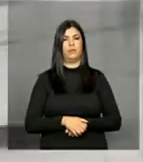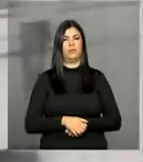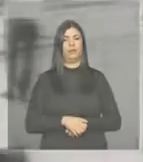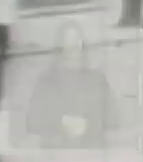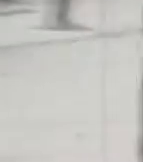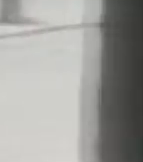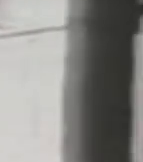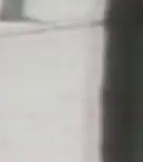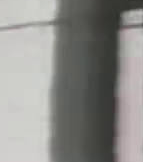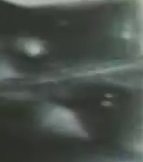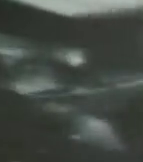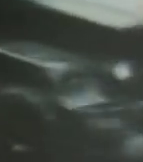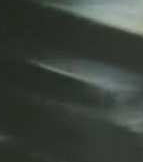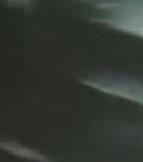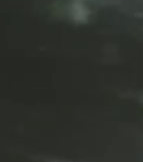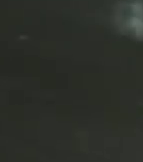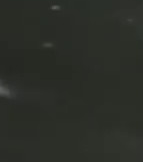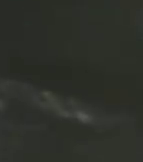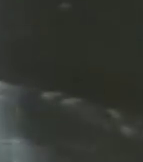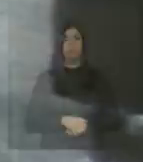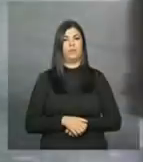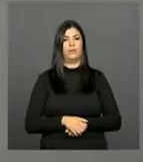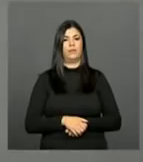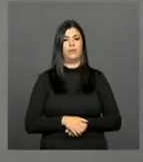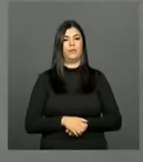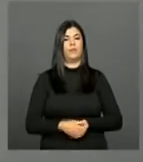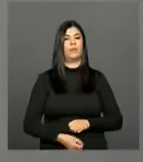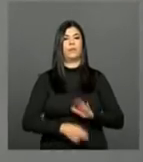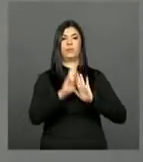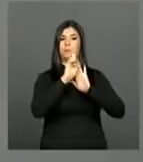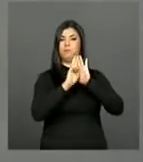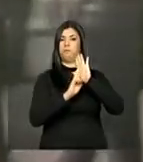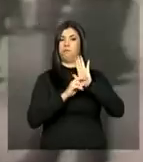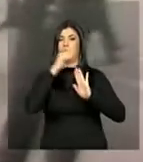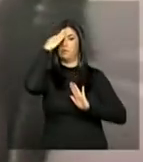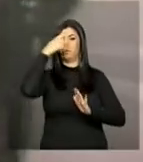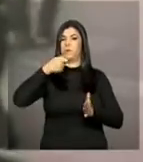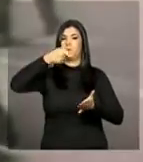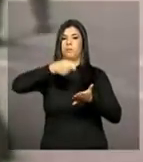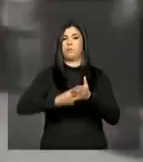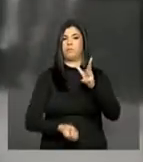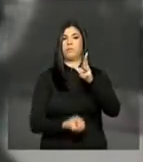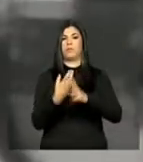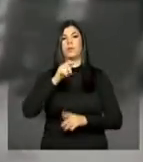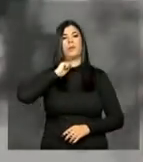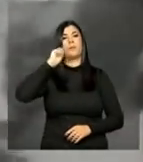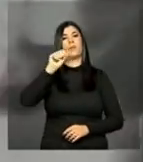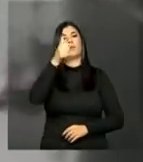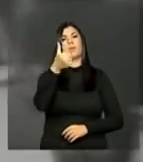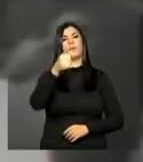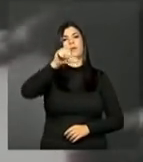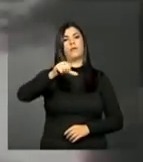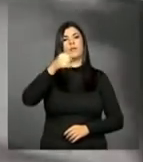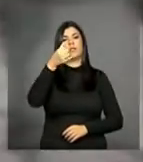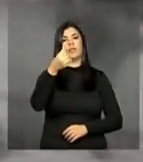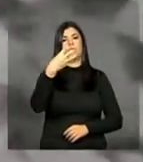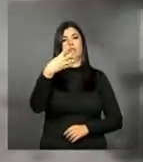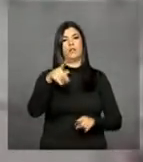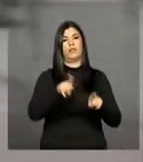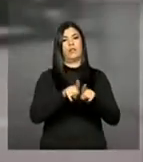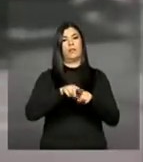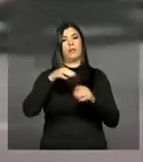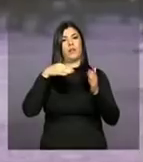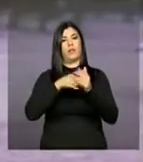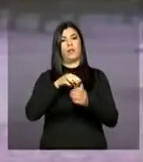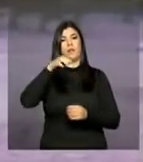ela o regime militar no Brasil foi instaurado em abril de 1964 e durou Até março de